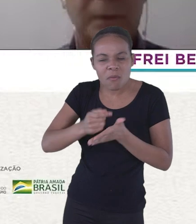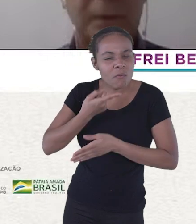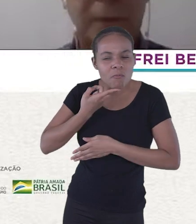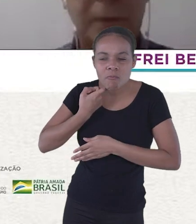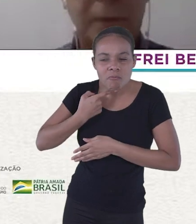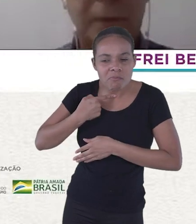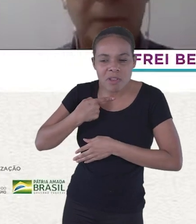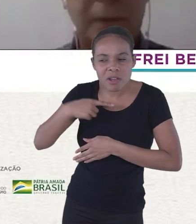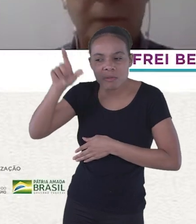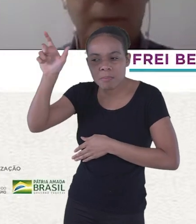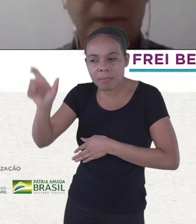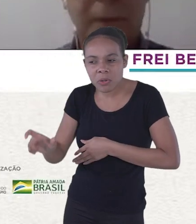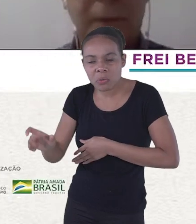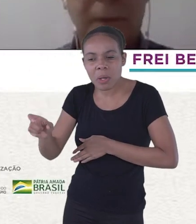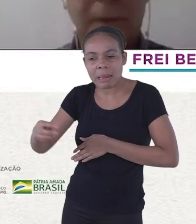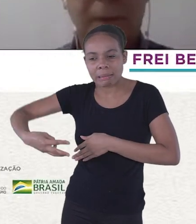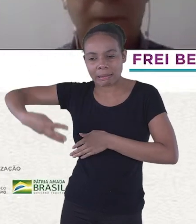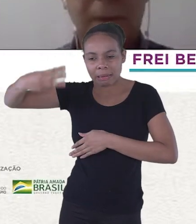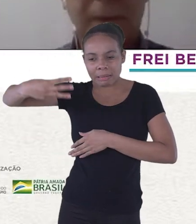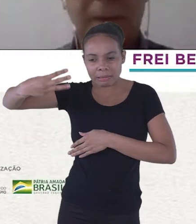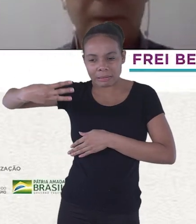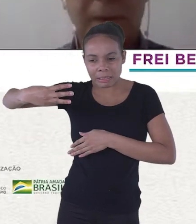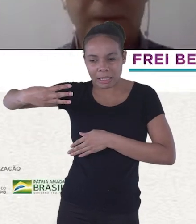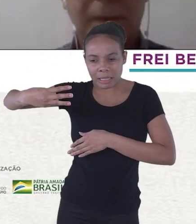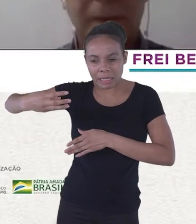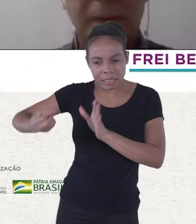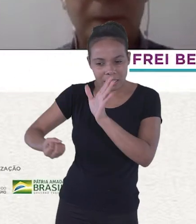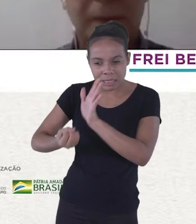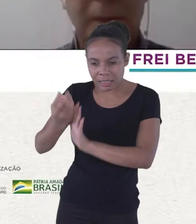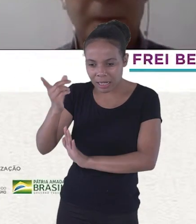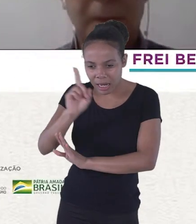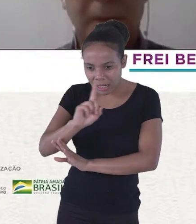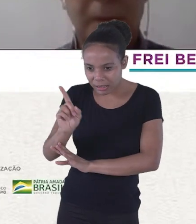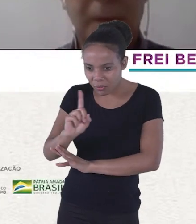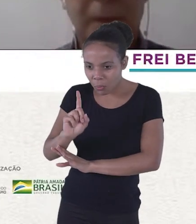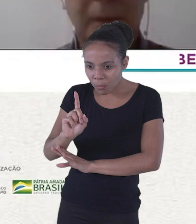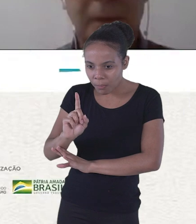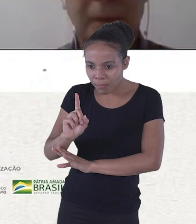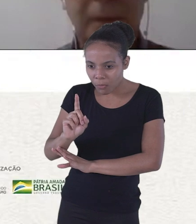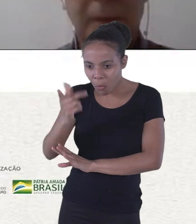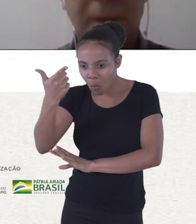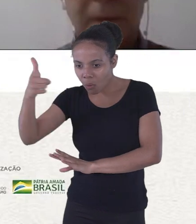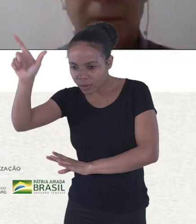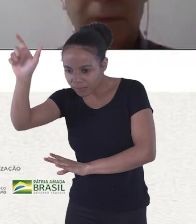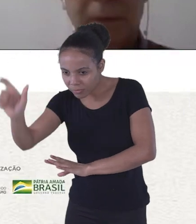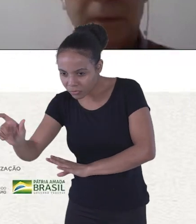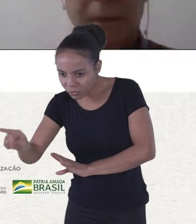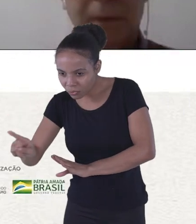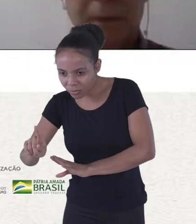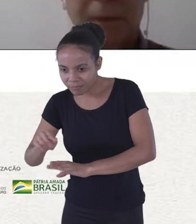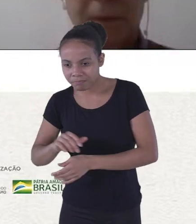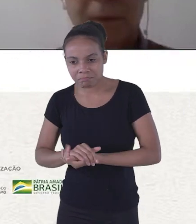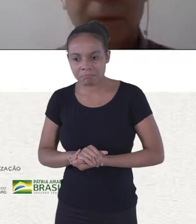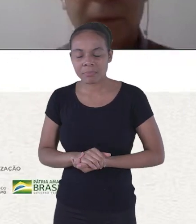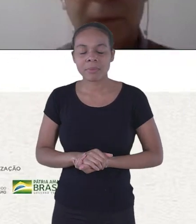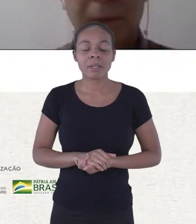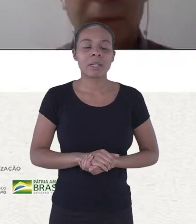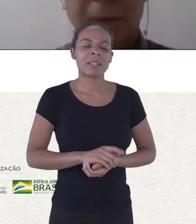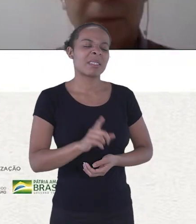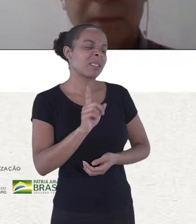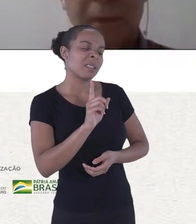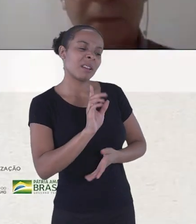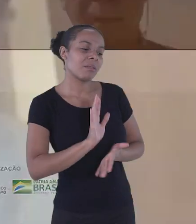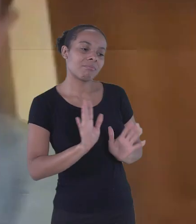né? Não, ficaria fora do propósito. Só complementando